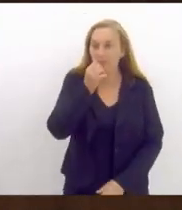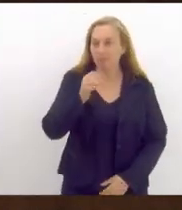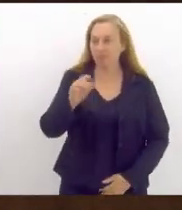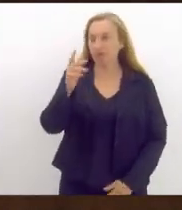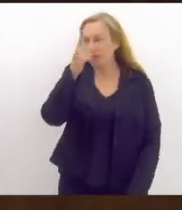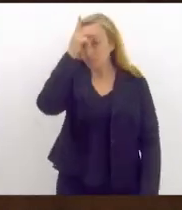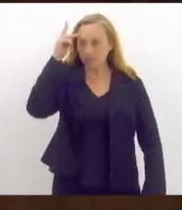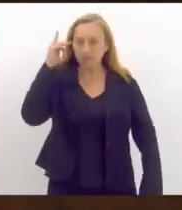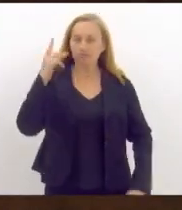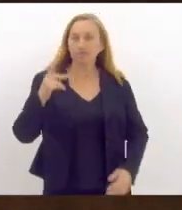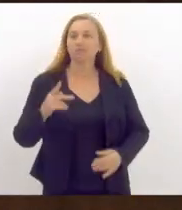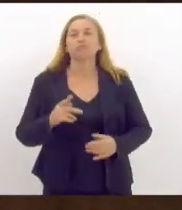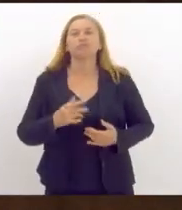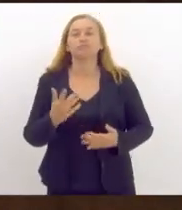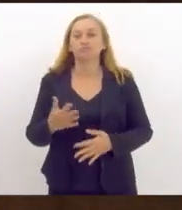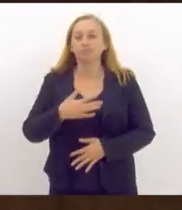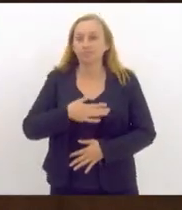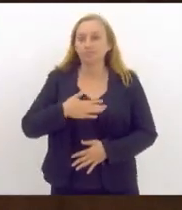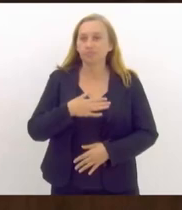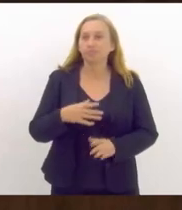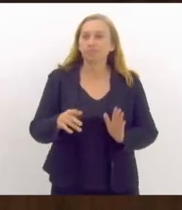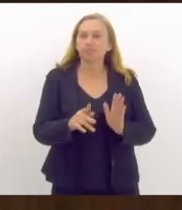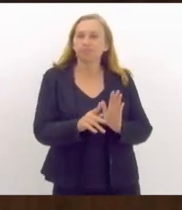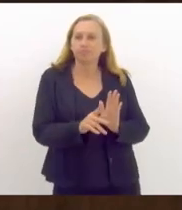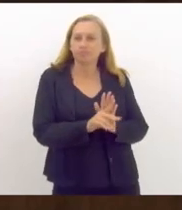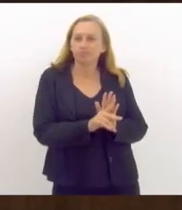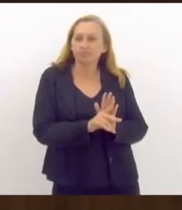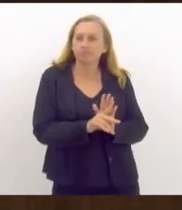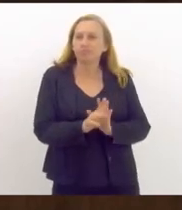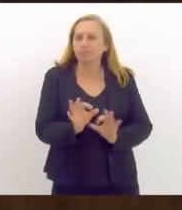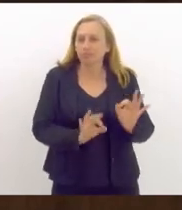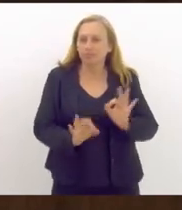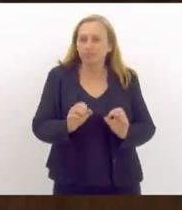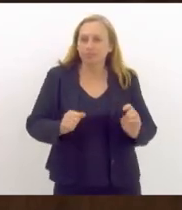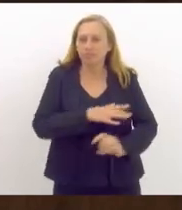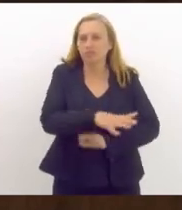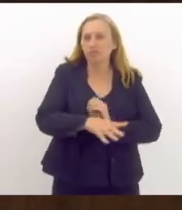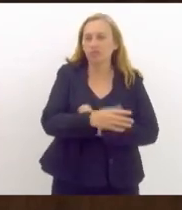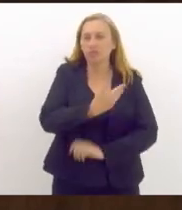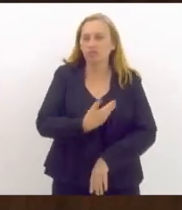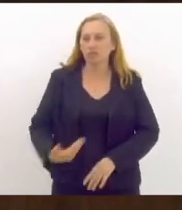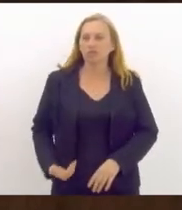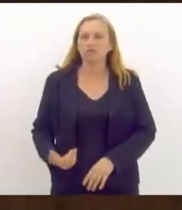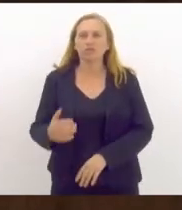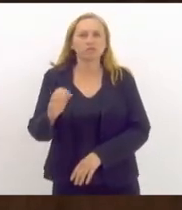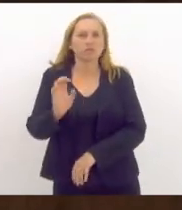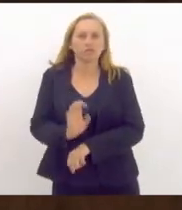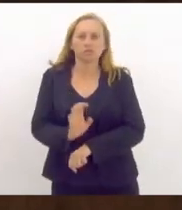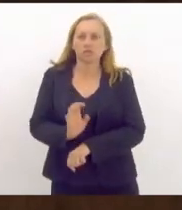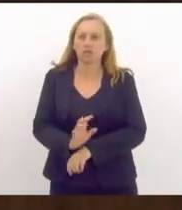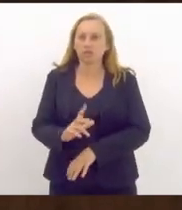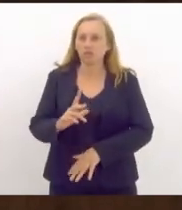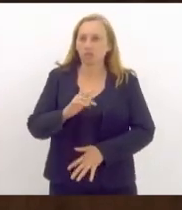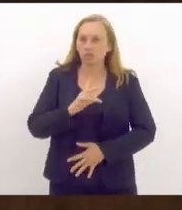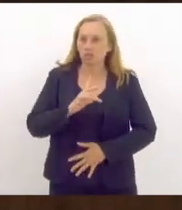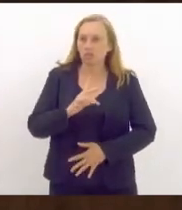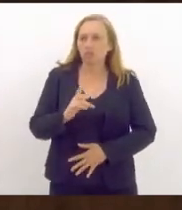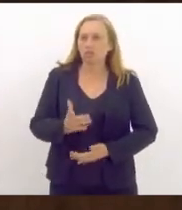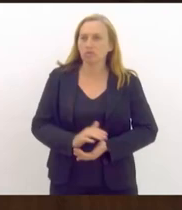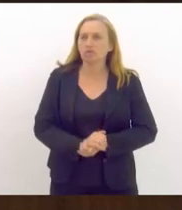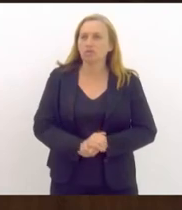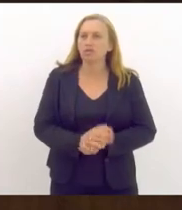se importa com projetos sociais e citou isso o próprio governador do Estado que a maioria aqui é da base do governo